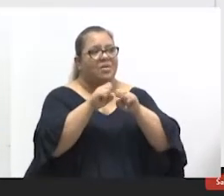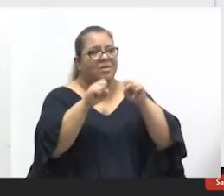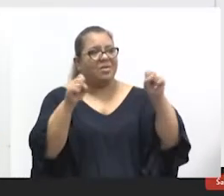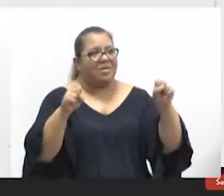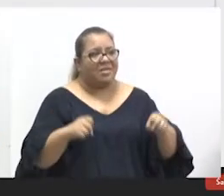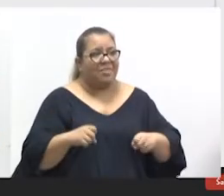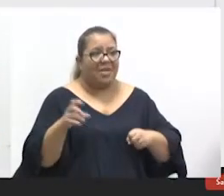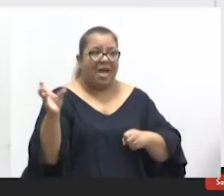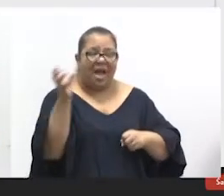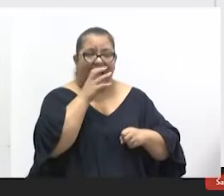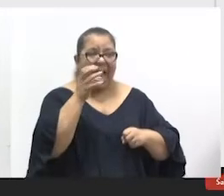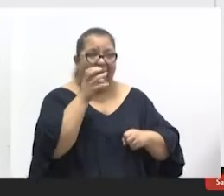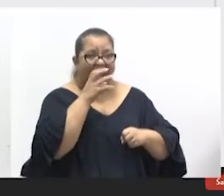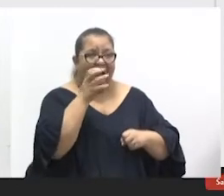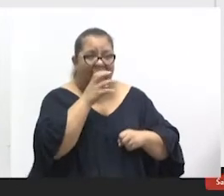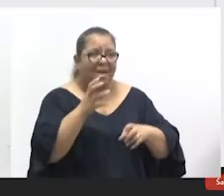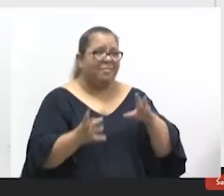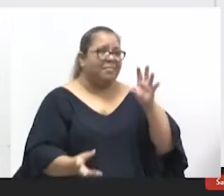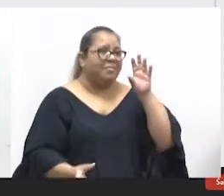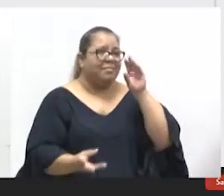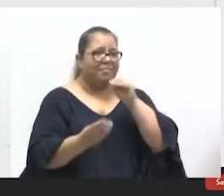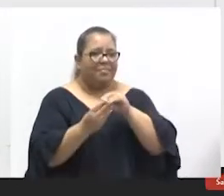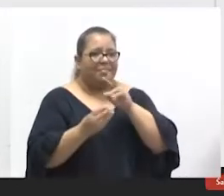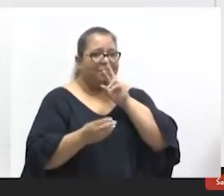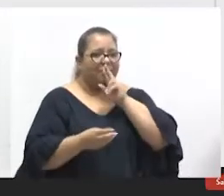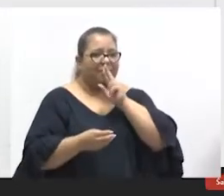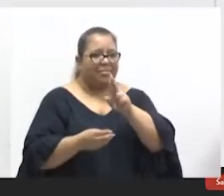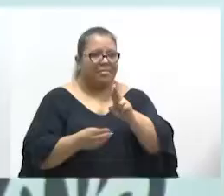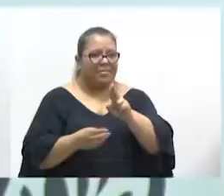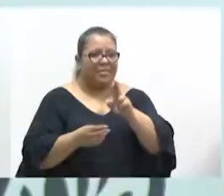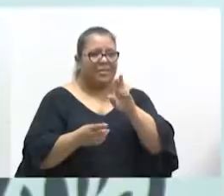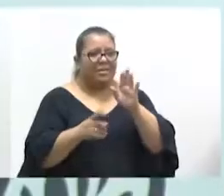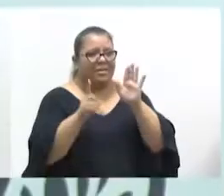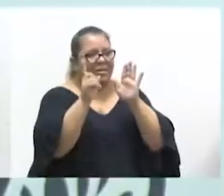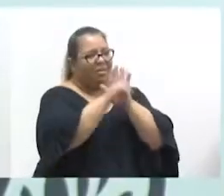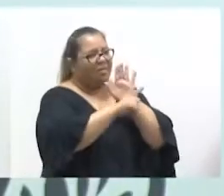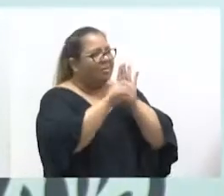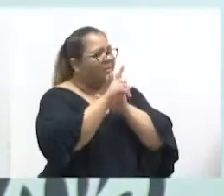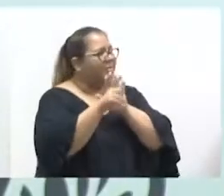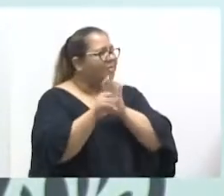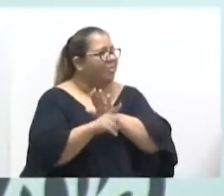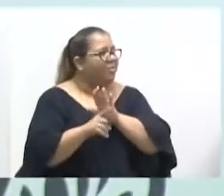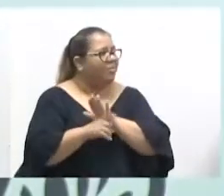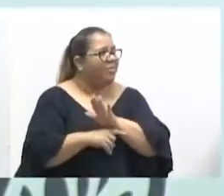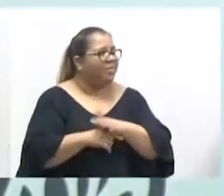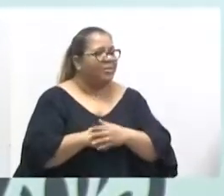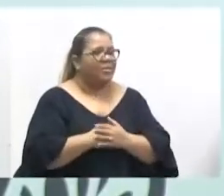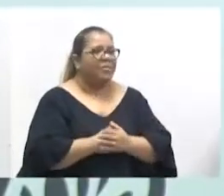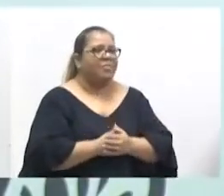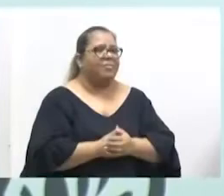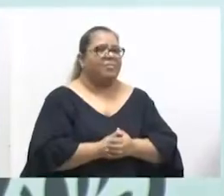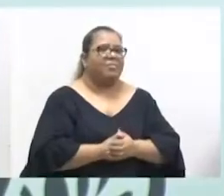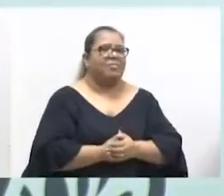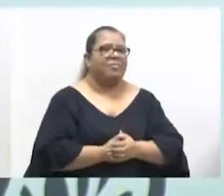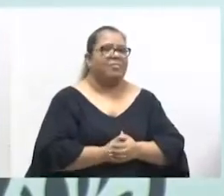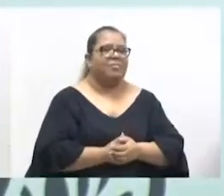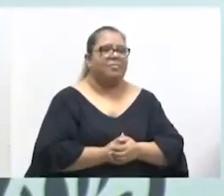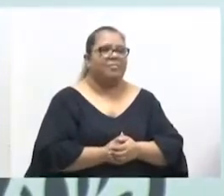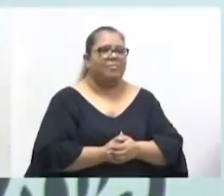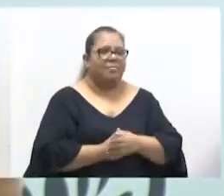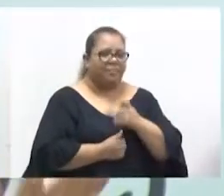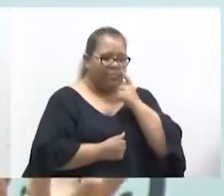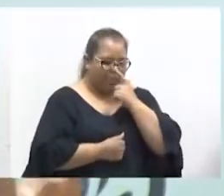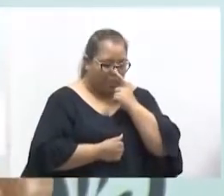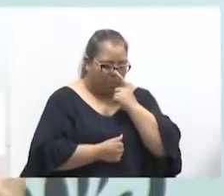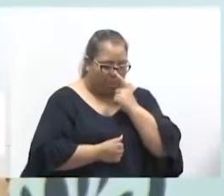assim, rapidamente, só responder até algumas questões da mesa para o entendimento. O Ministério